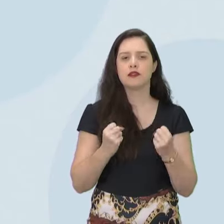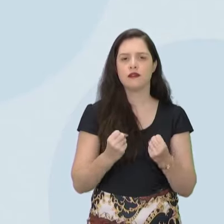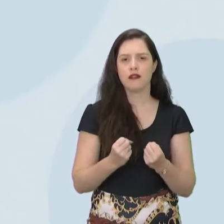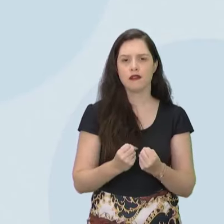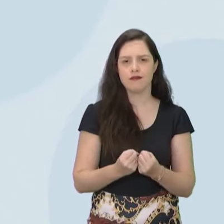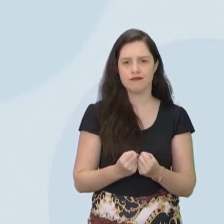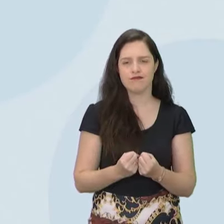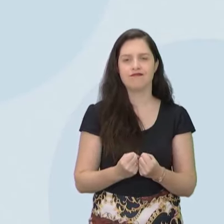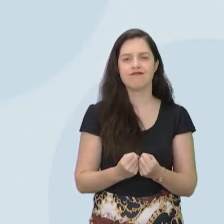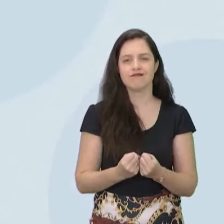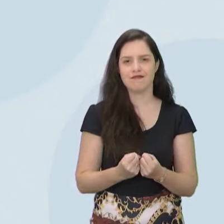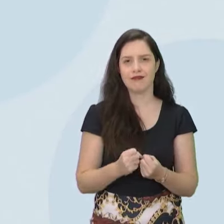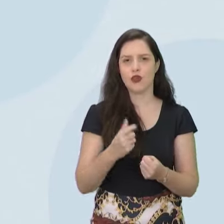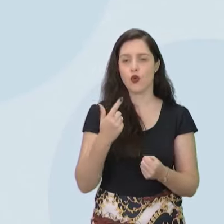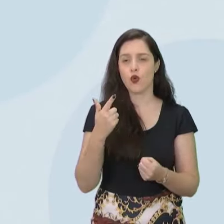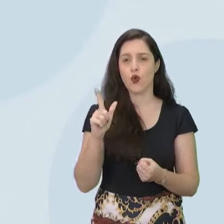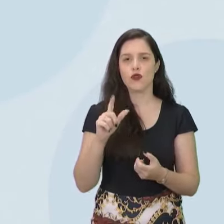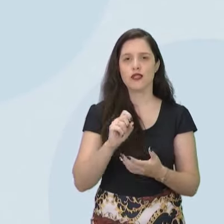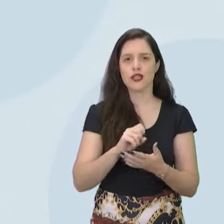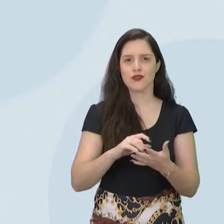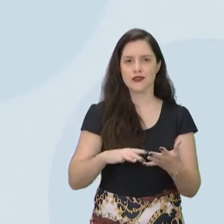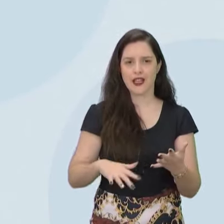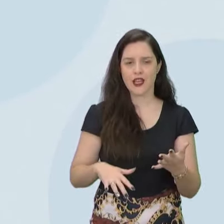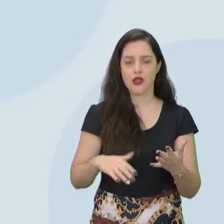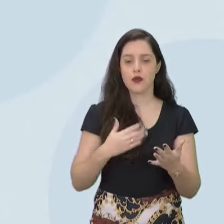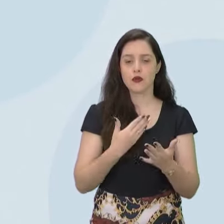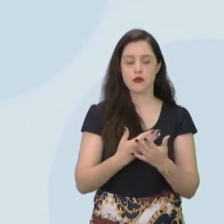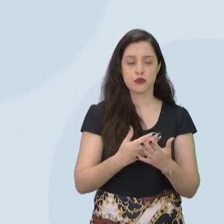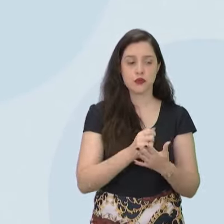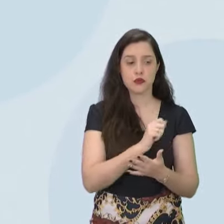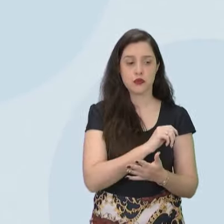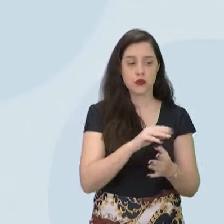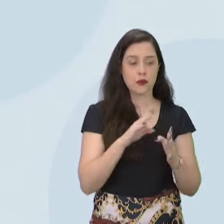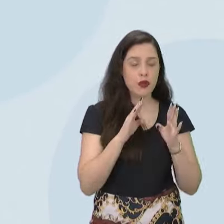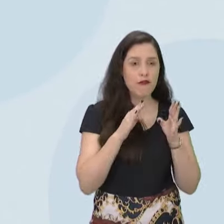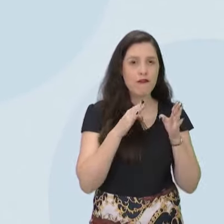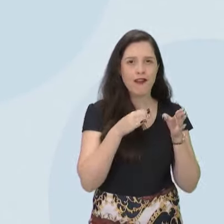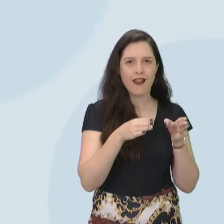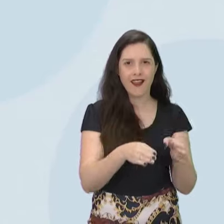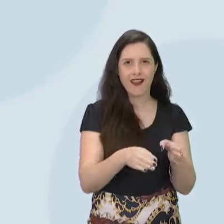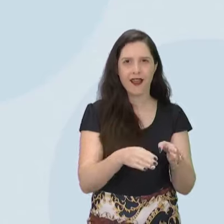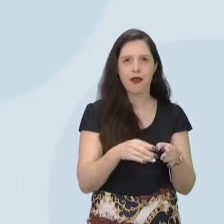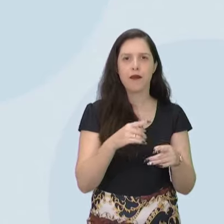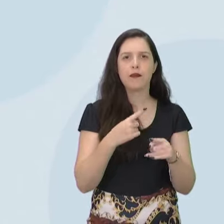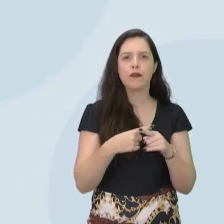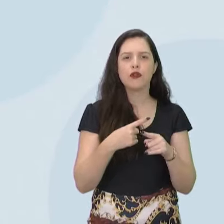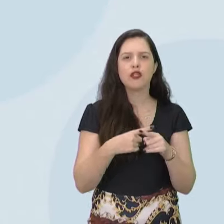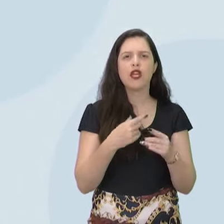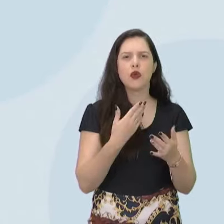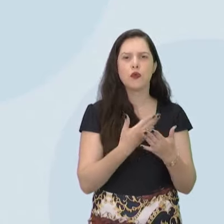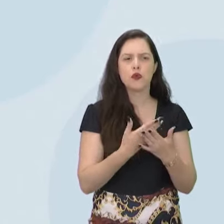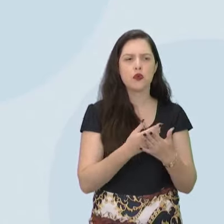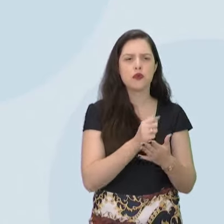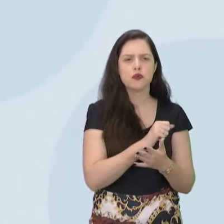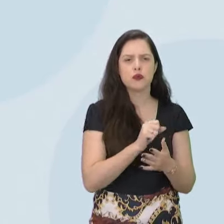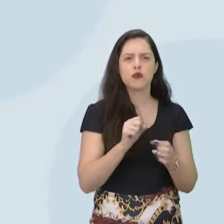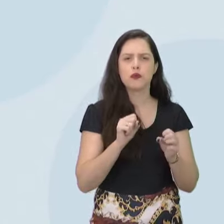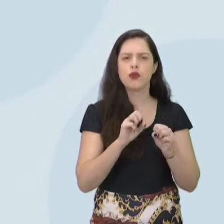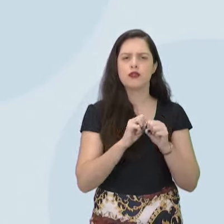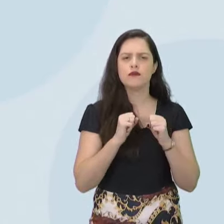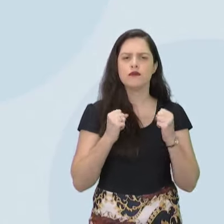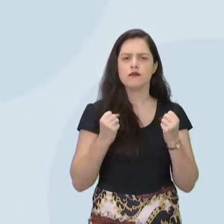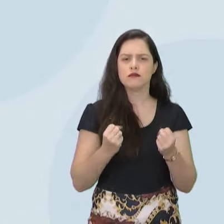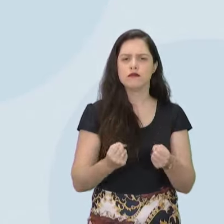uma sondagem, a gente deu uma atividade para os estudantes focarem, no caso aí do censo. Como que os estudantes podem sistematizar o que